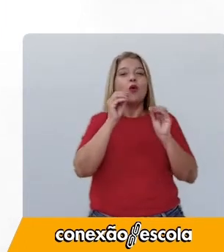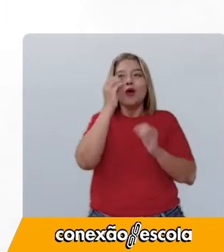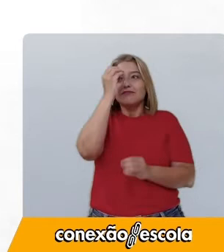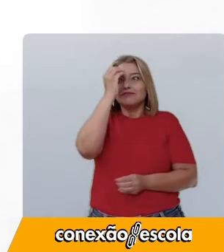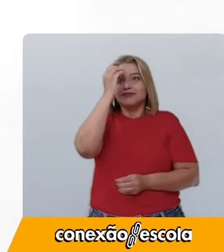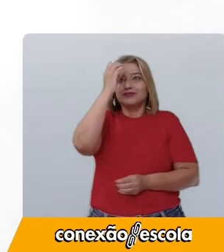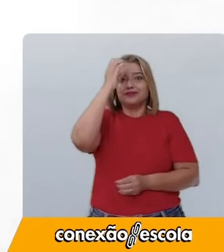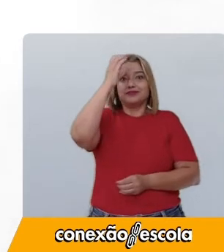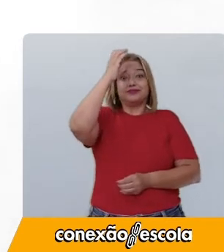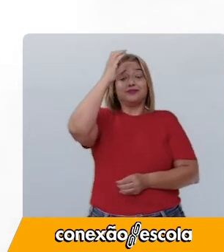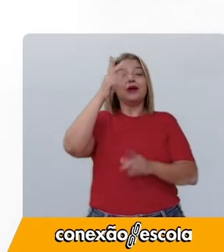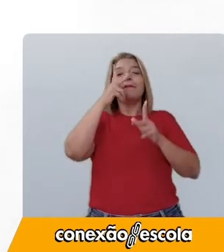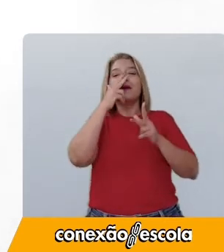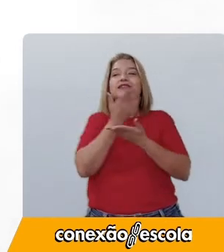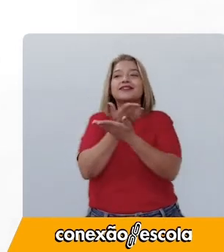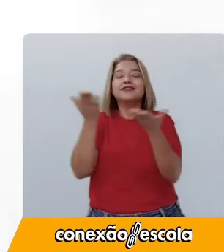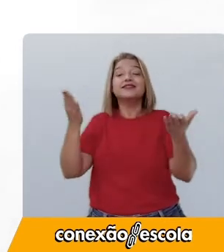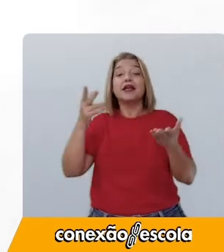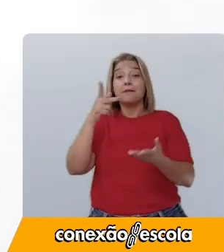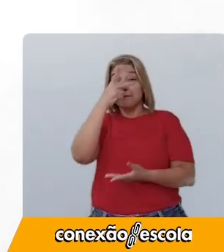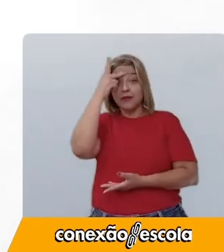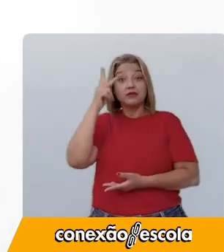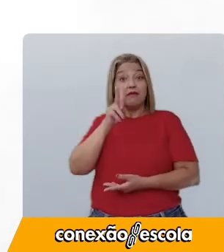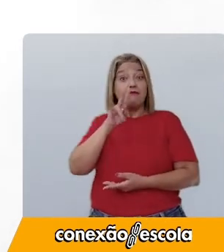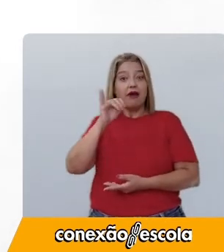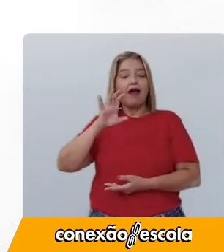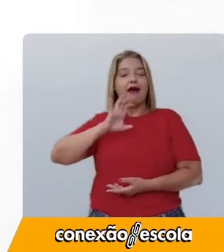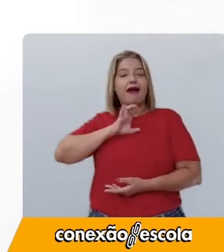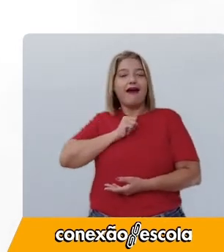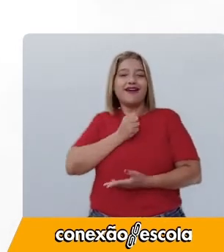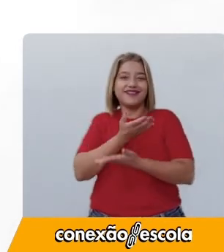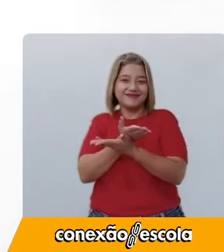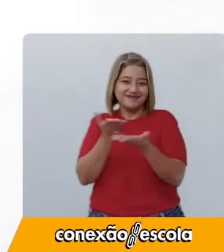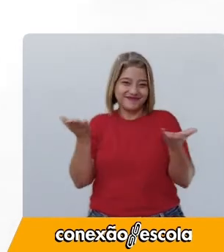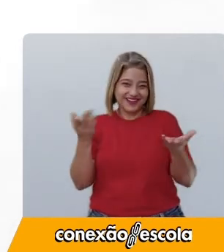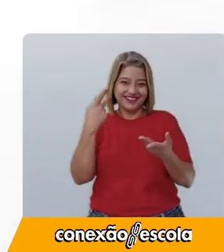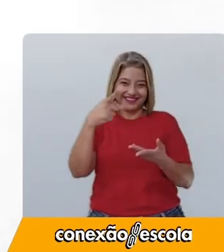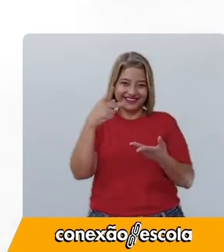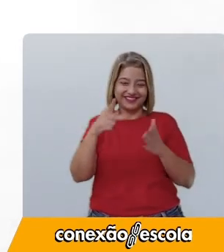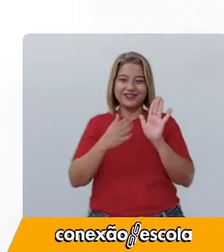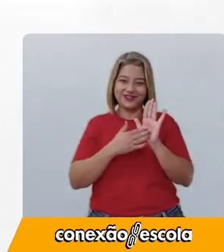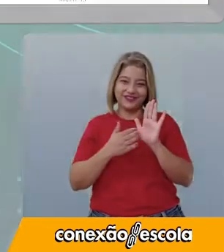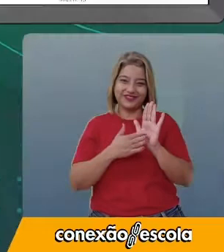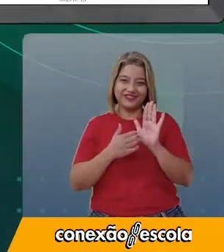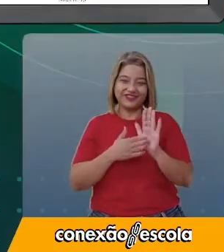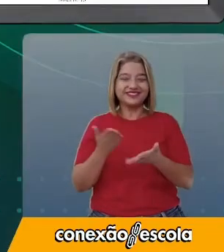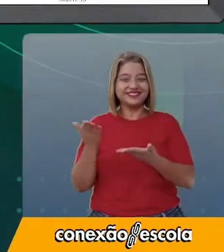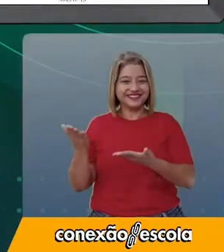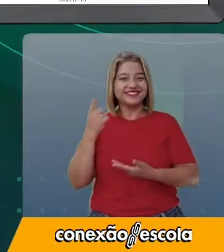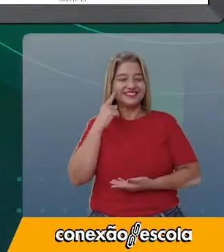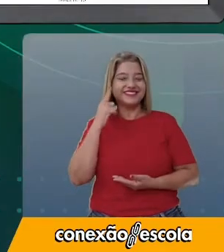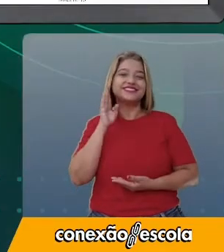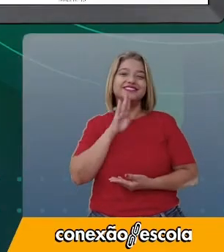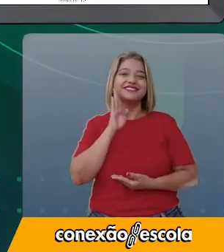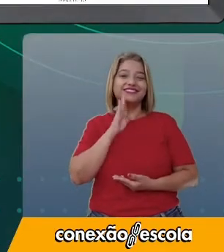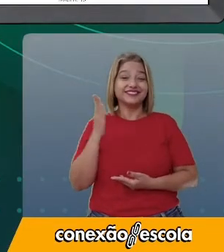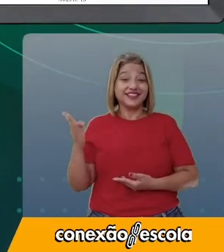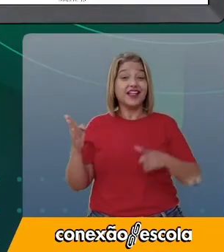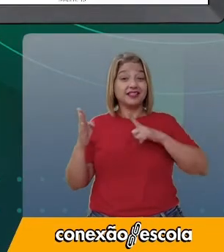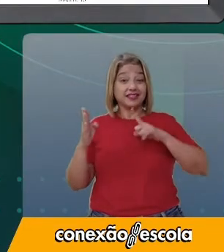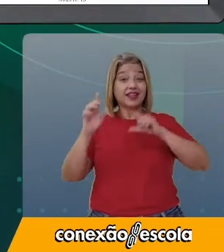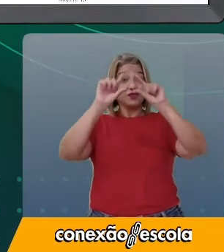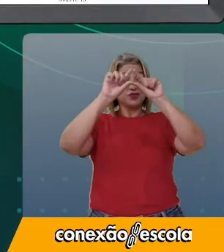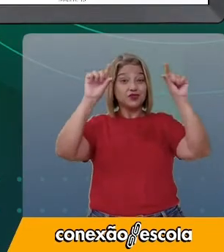te amar por seus despropósitos. Que legal, vocês viram? Formado por